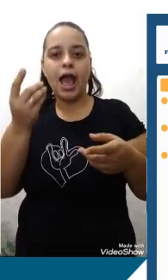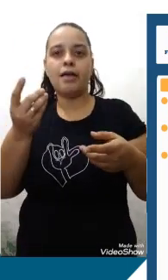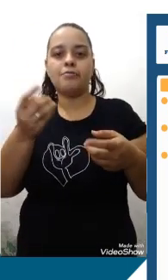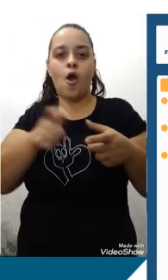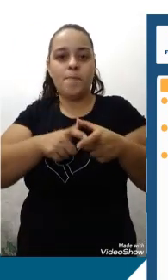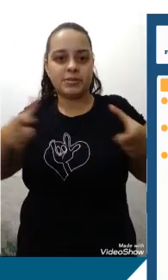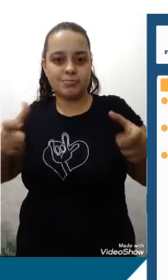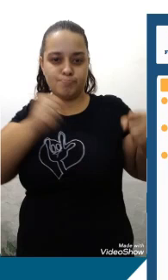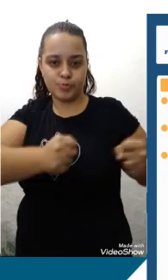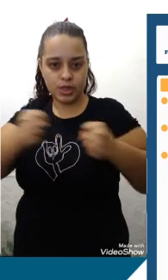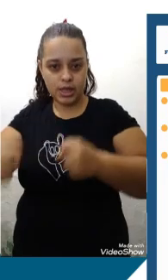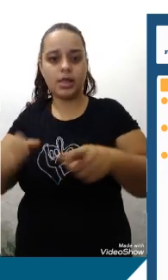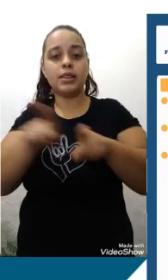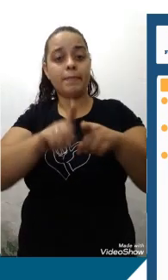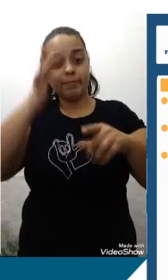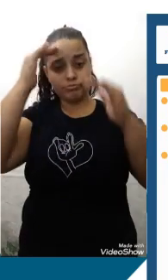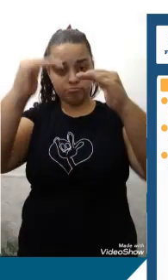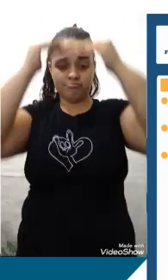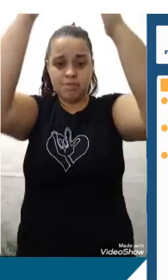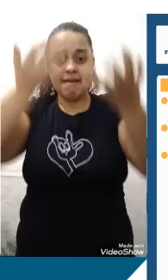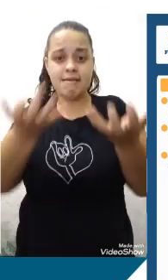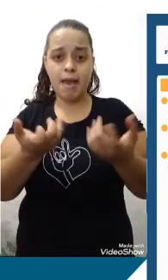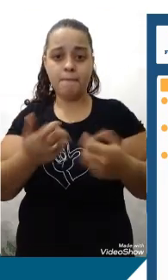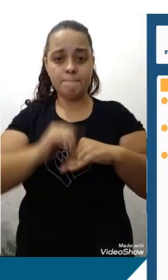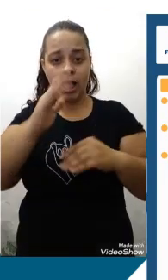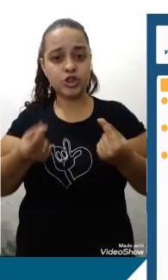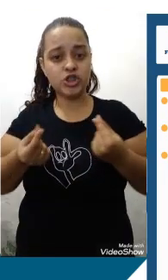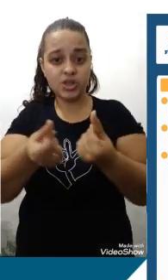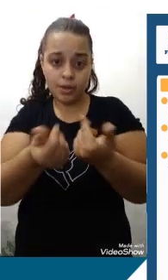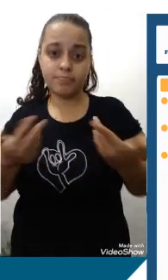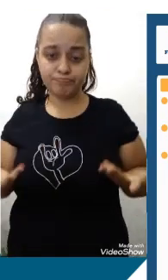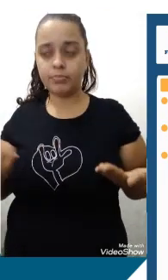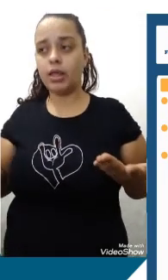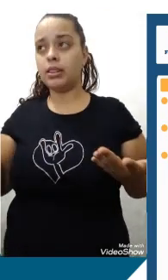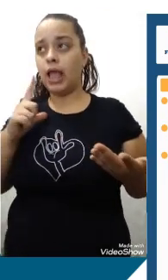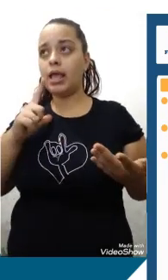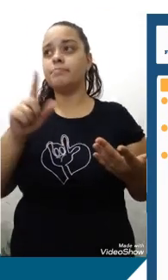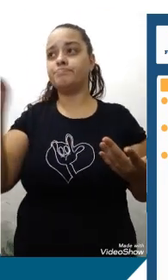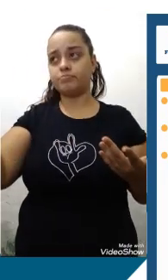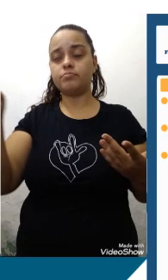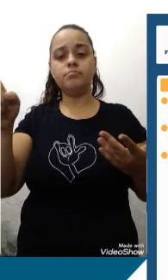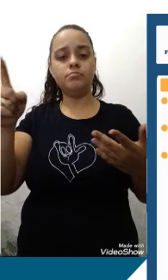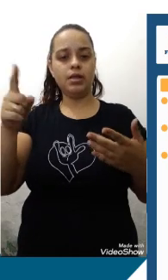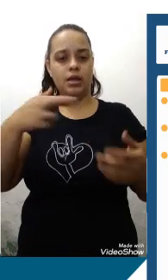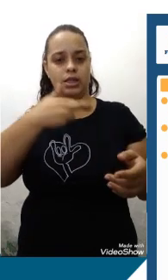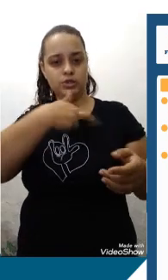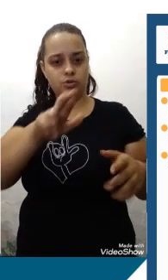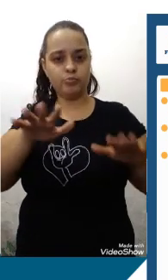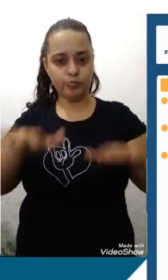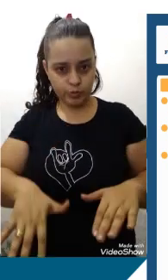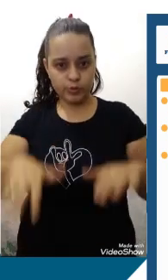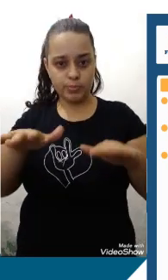seu poder, ou os nobres, que veriam uma forma de ganhar prestígio. Seguindo adiante, a gente pode apontar que o zelo na luta contra os muçulmanos